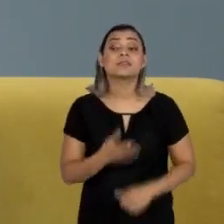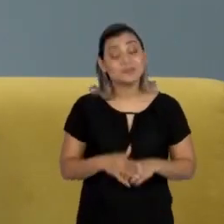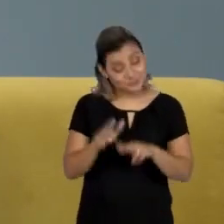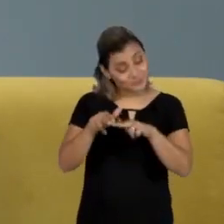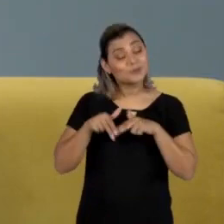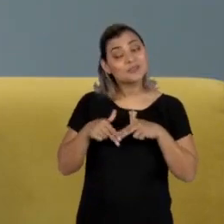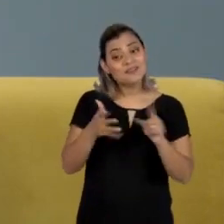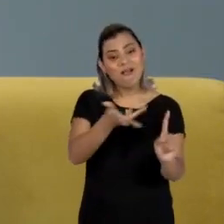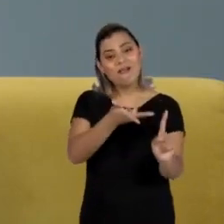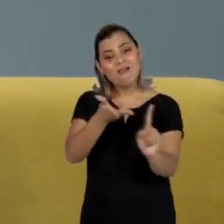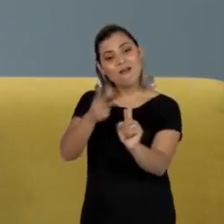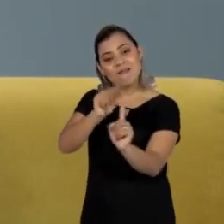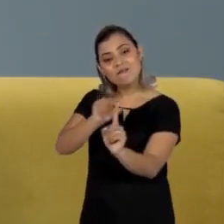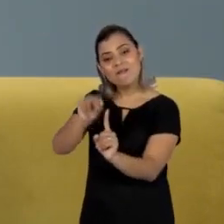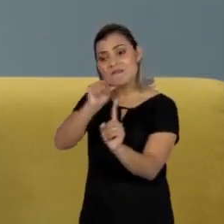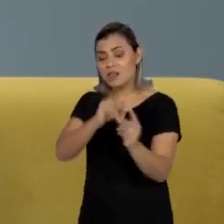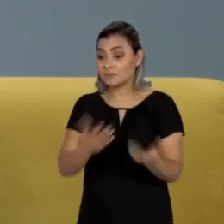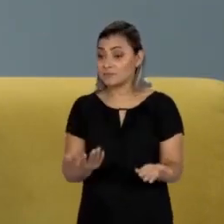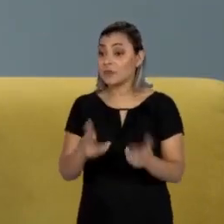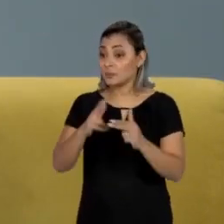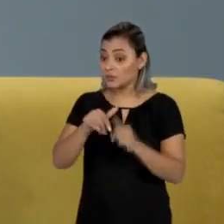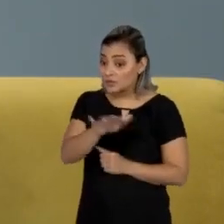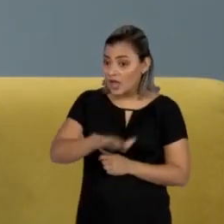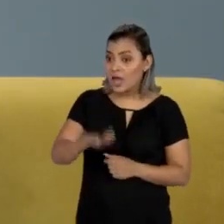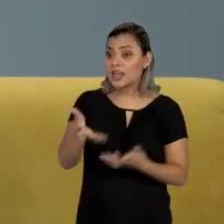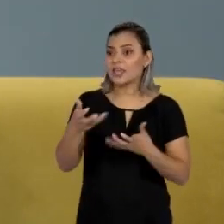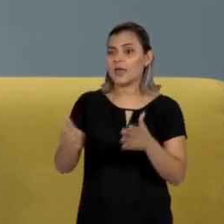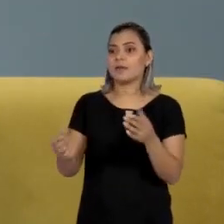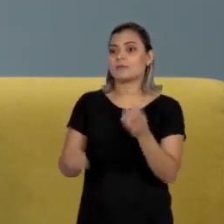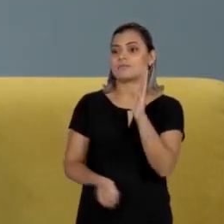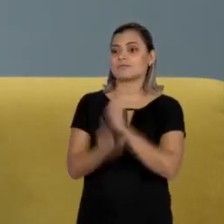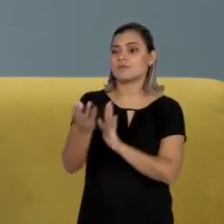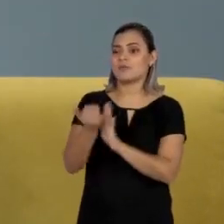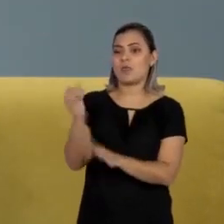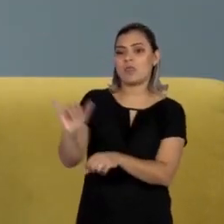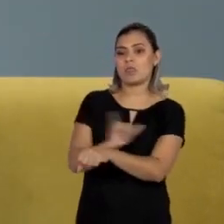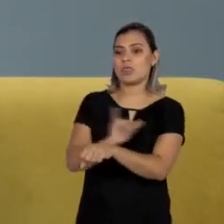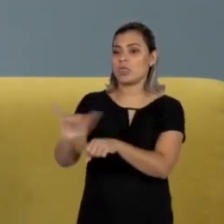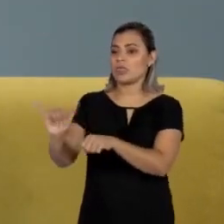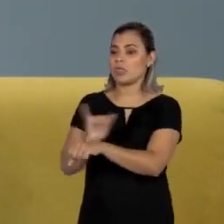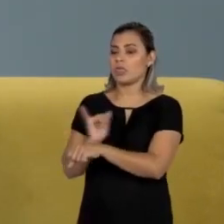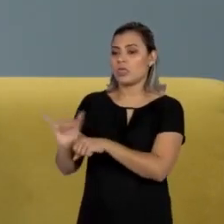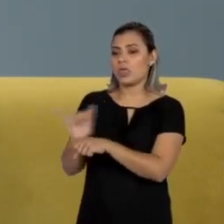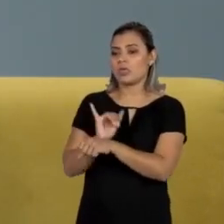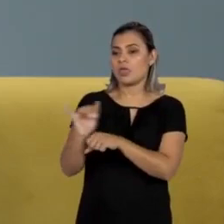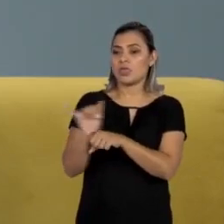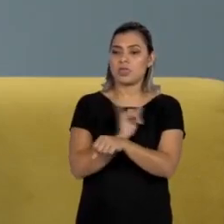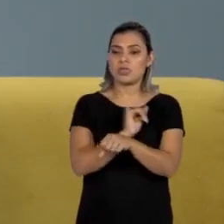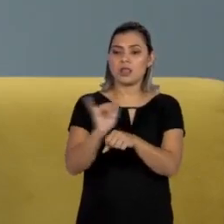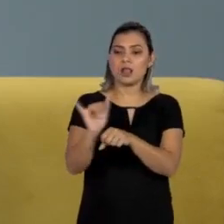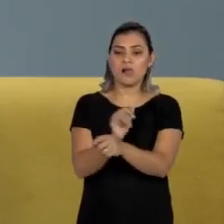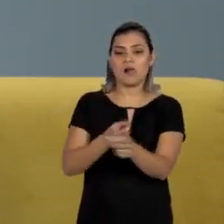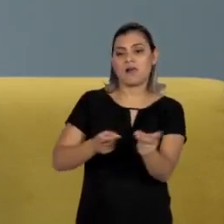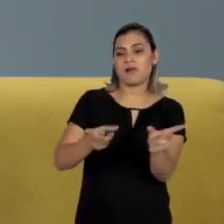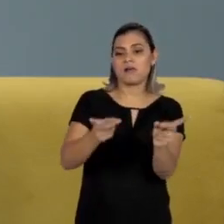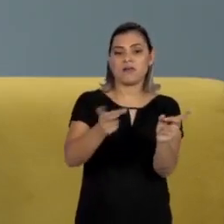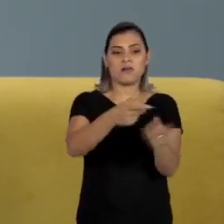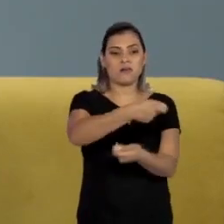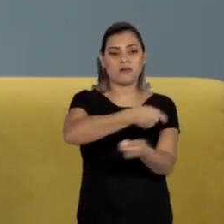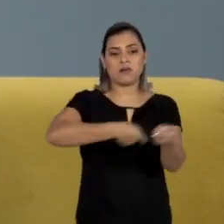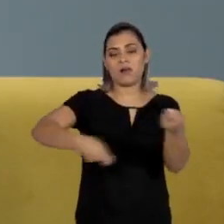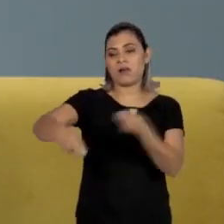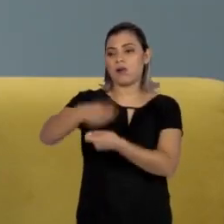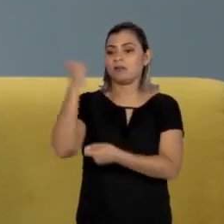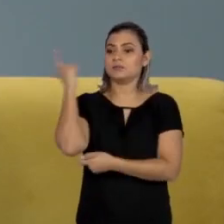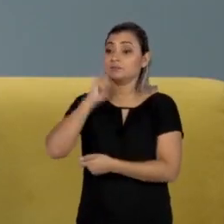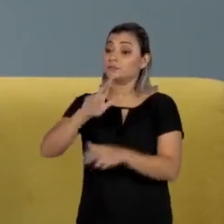Então, o mercado está muito atento a criar estratégias para capturar essa renda extra de fim de ano das pessoas. E é importante